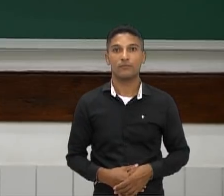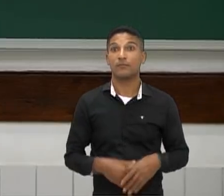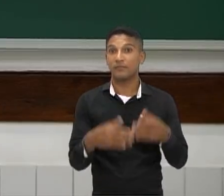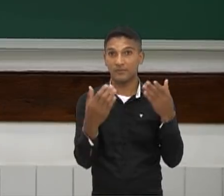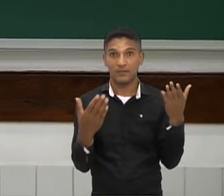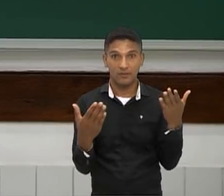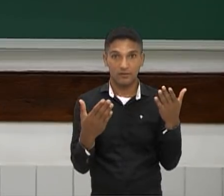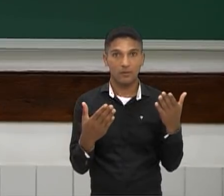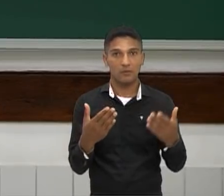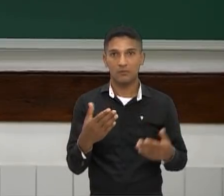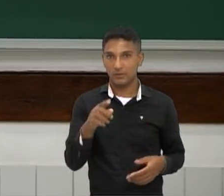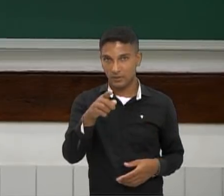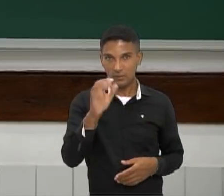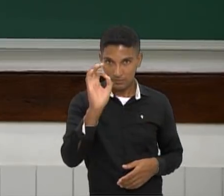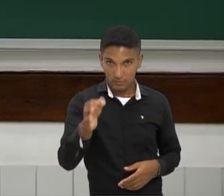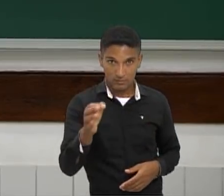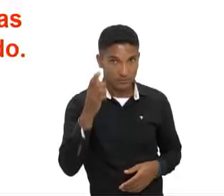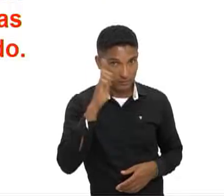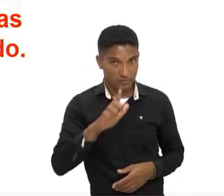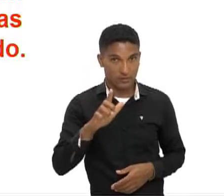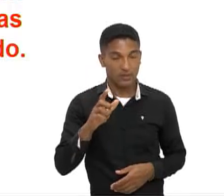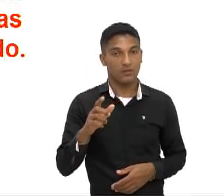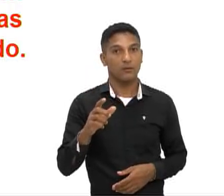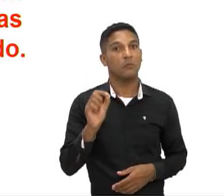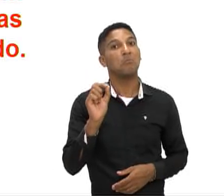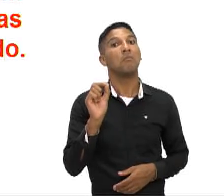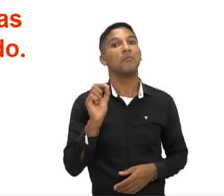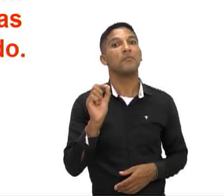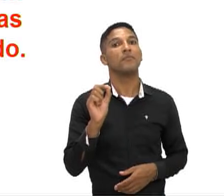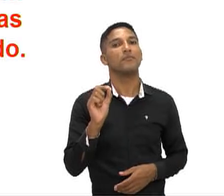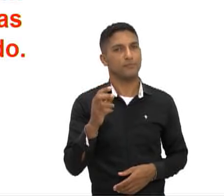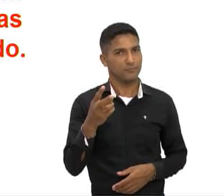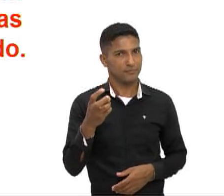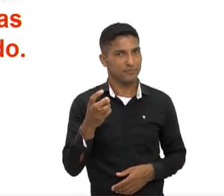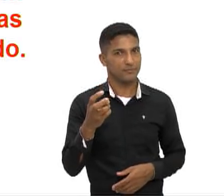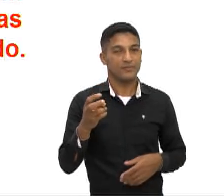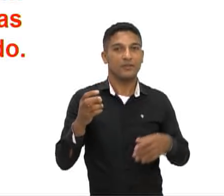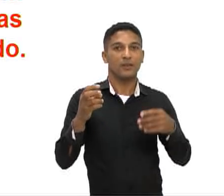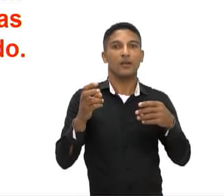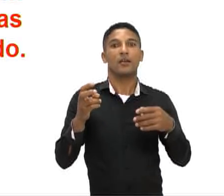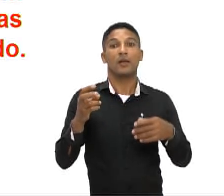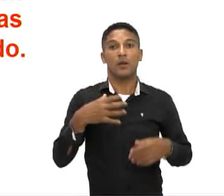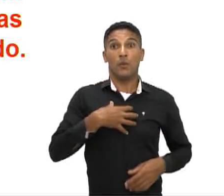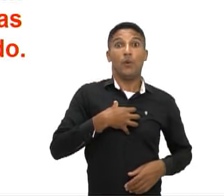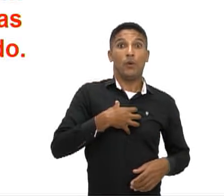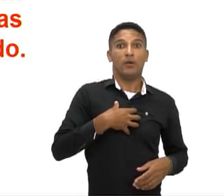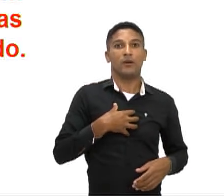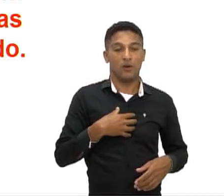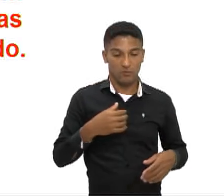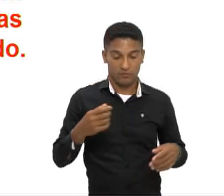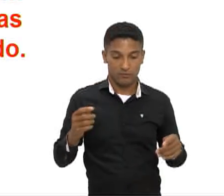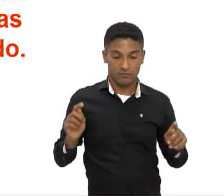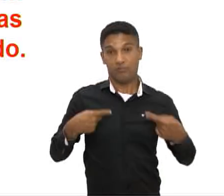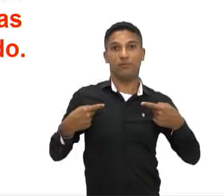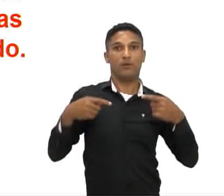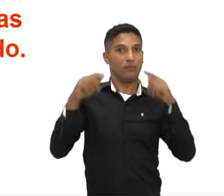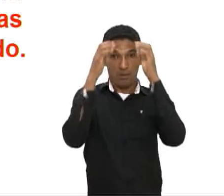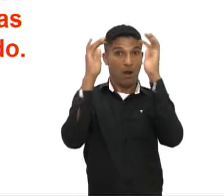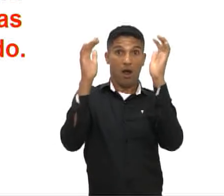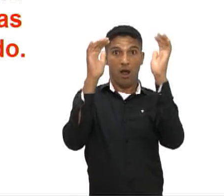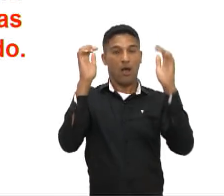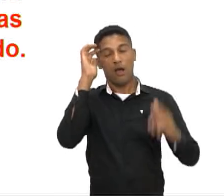E aí, pessoal, acertou então quem conseguiu perceber que o efeito sinestésico desencadeado no leitor a partir desse